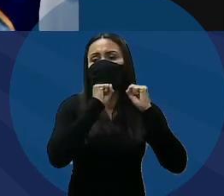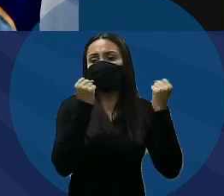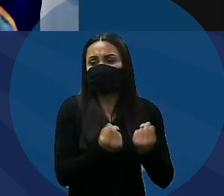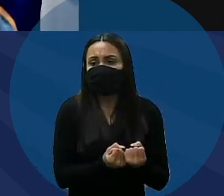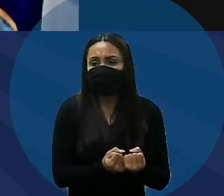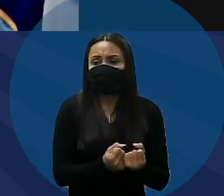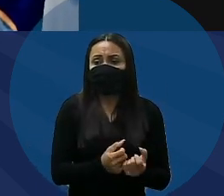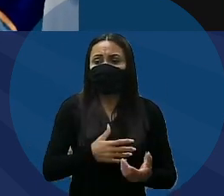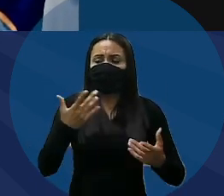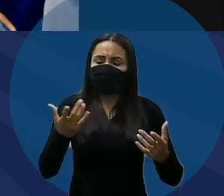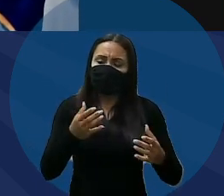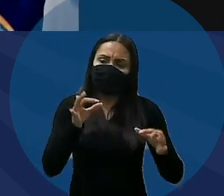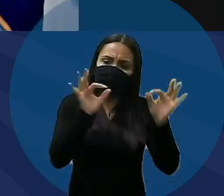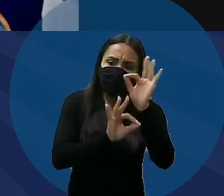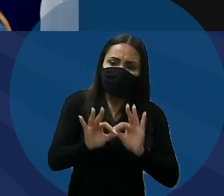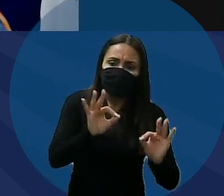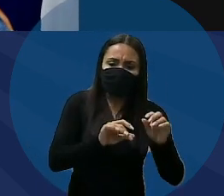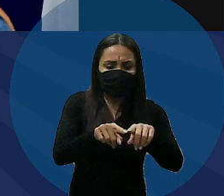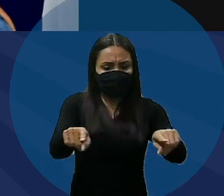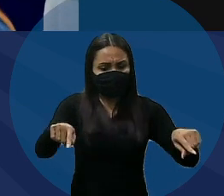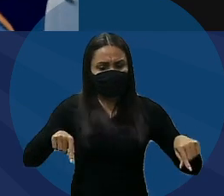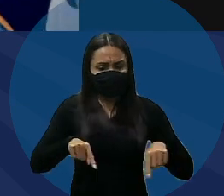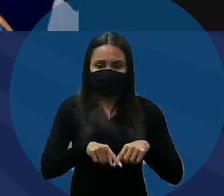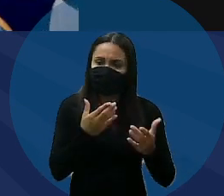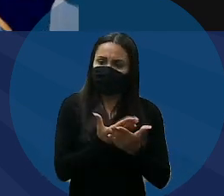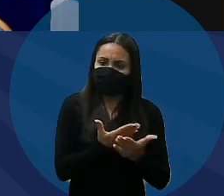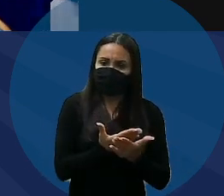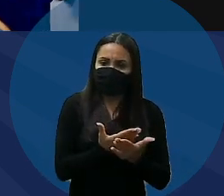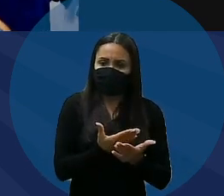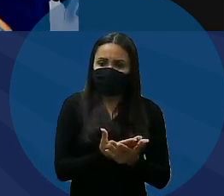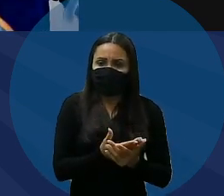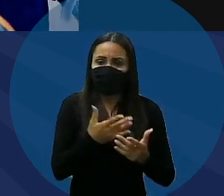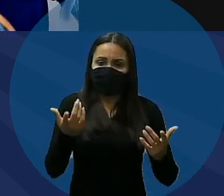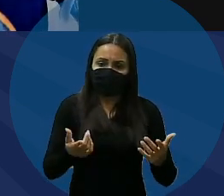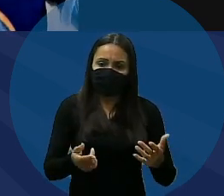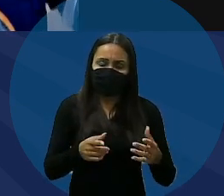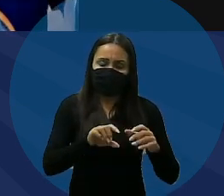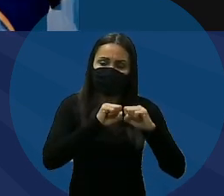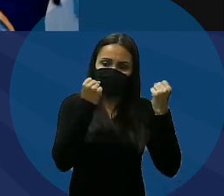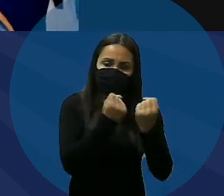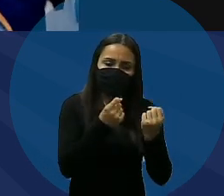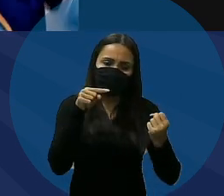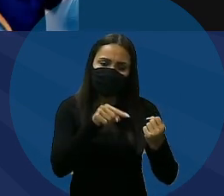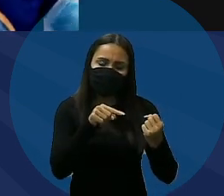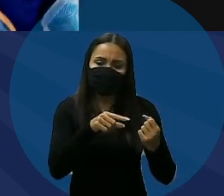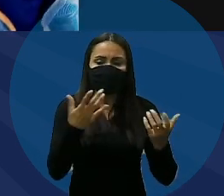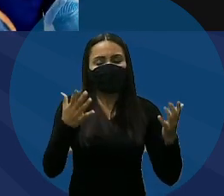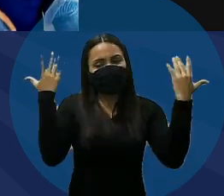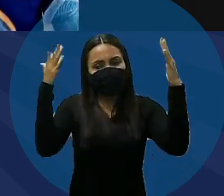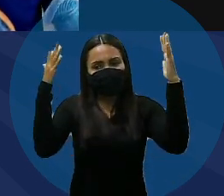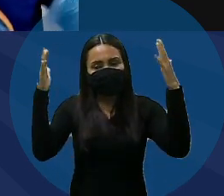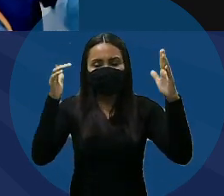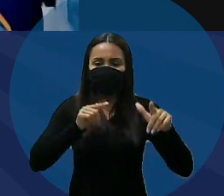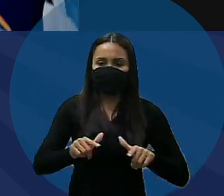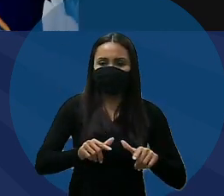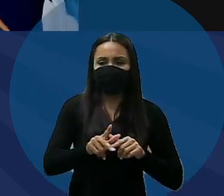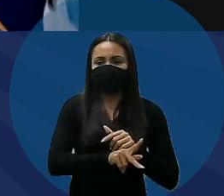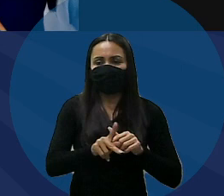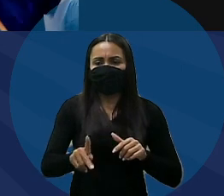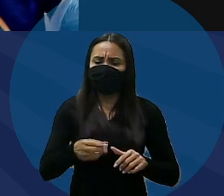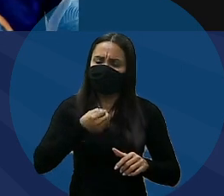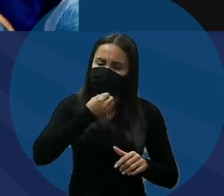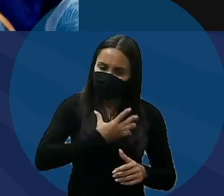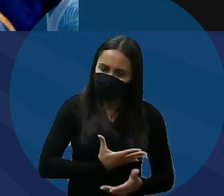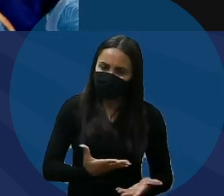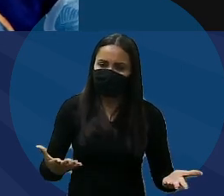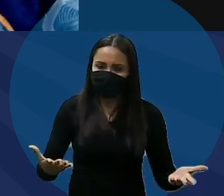que se produz em sala de aula e, portanto, aponta para a sociedade. Então, parabéns pelo trabalho, professora, muito bom,